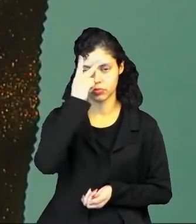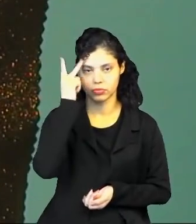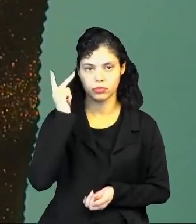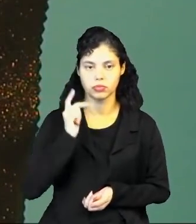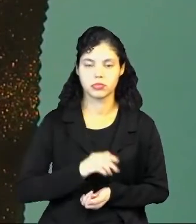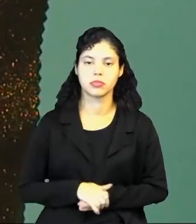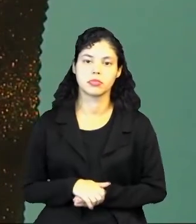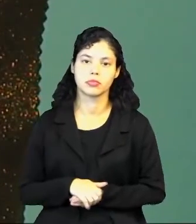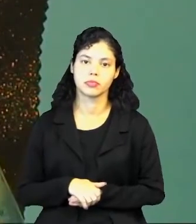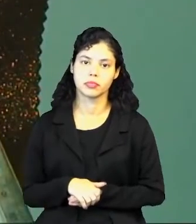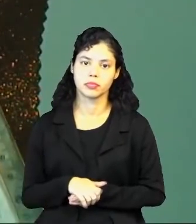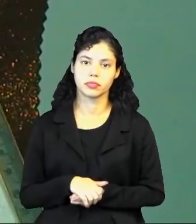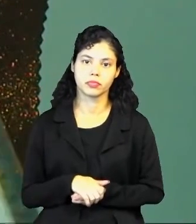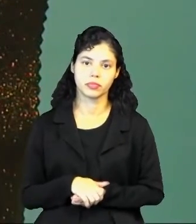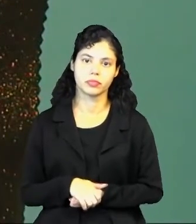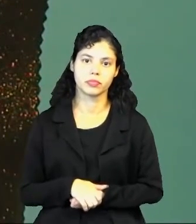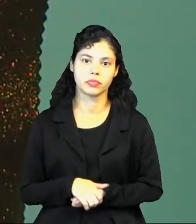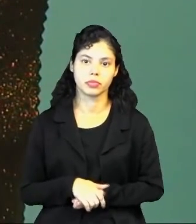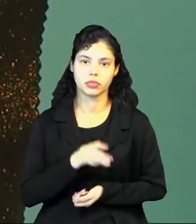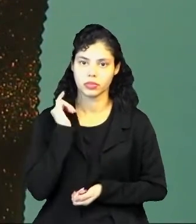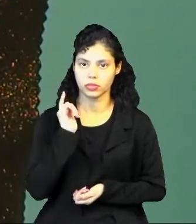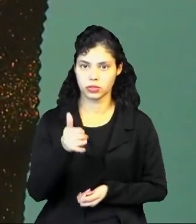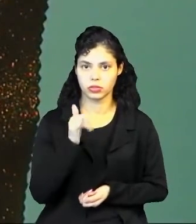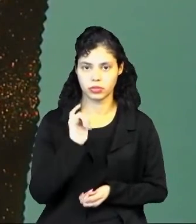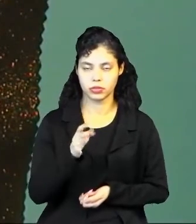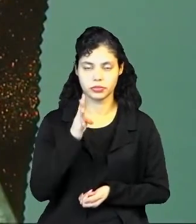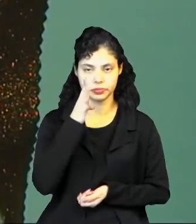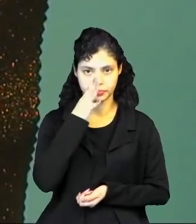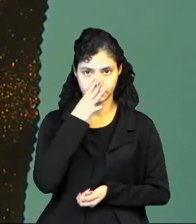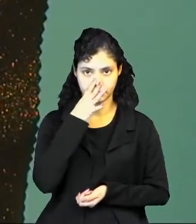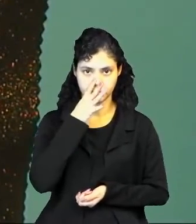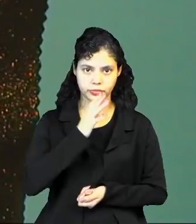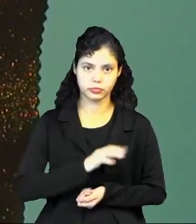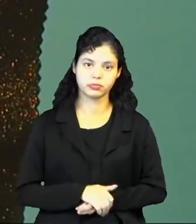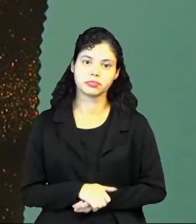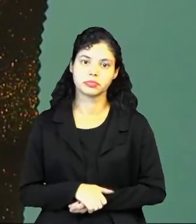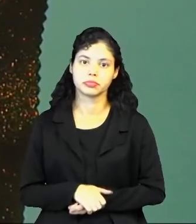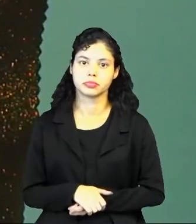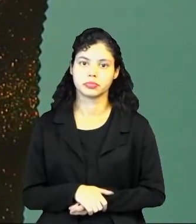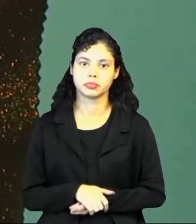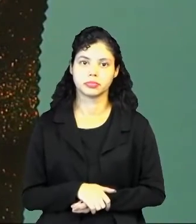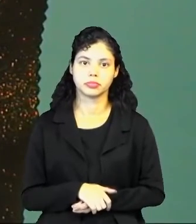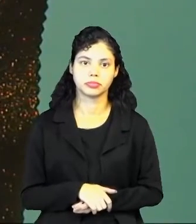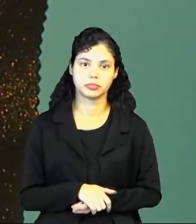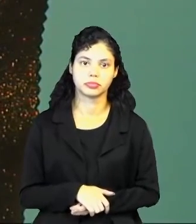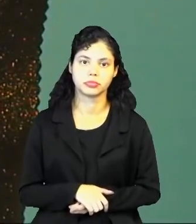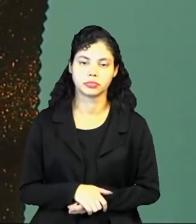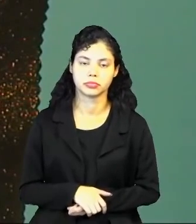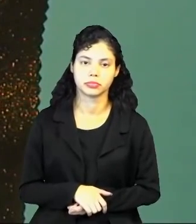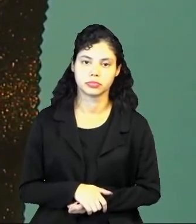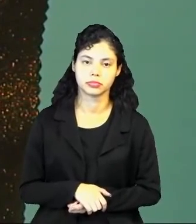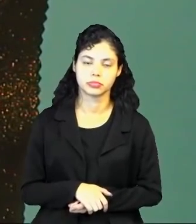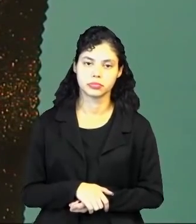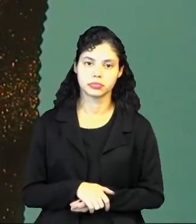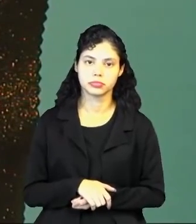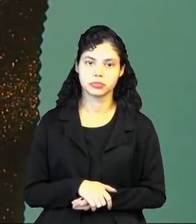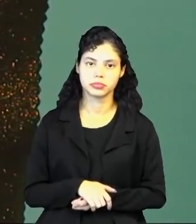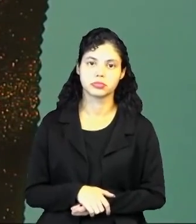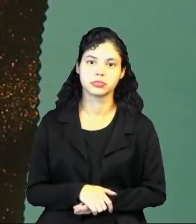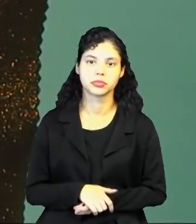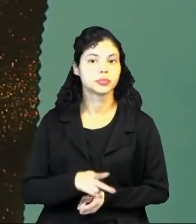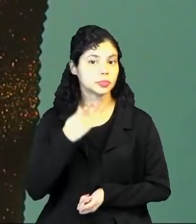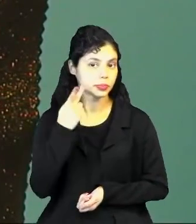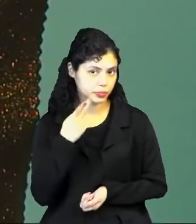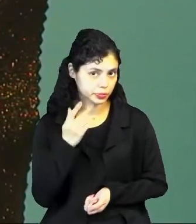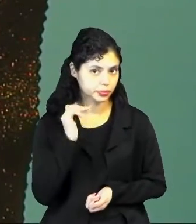primeira pessoa. Ou D, o narrador, ele é observador. A gente consegue perceber a fala